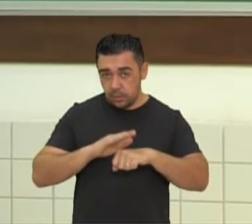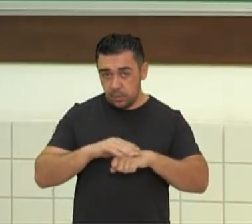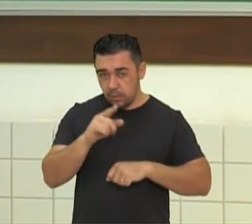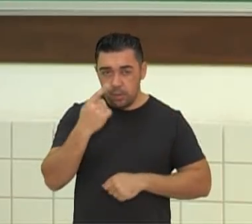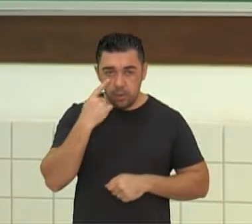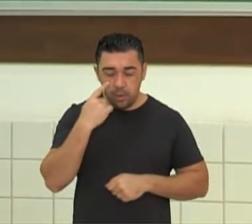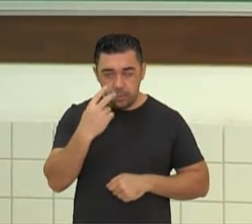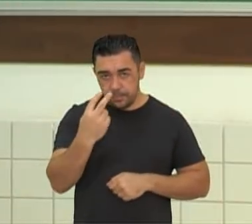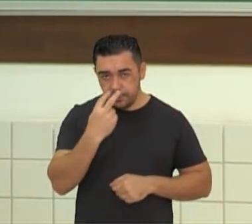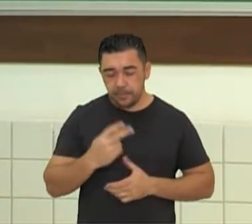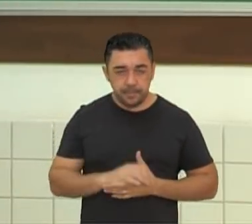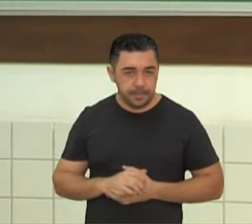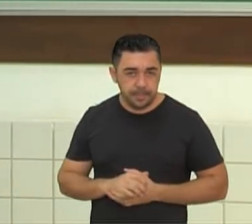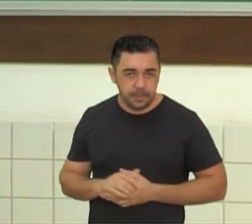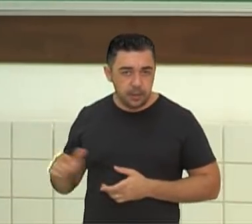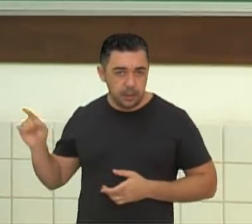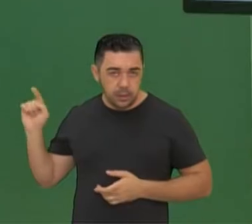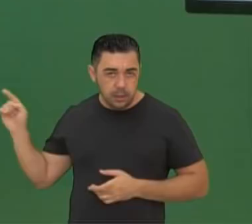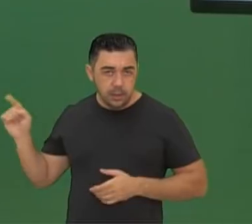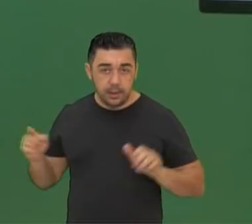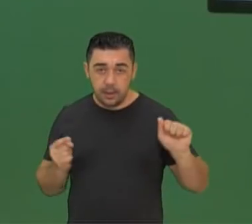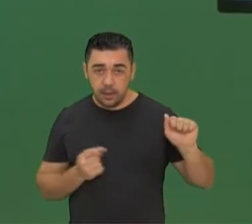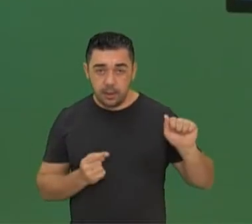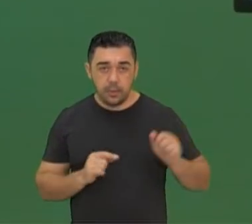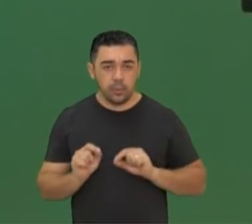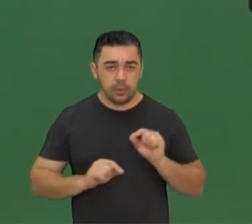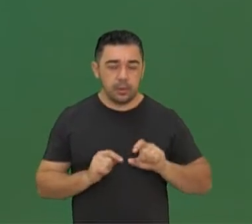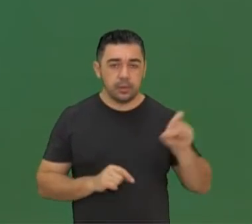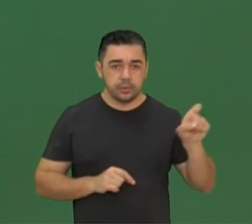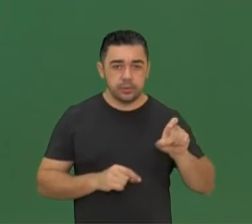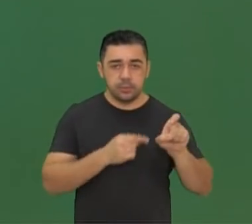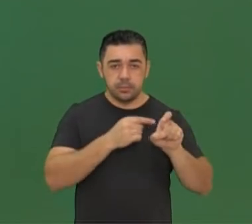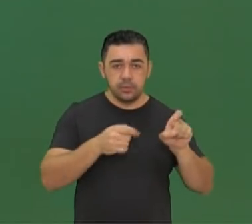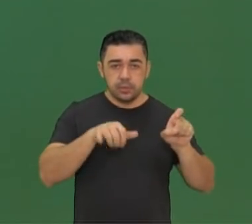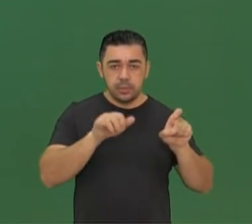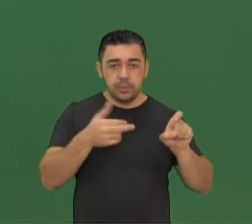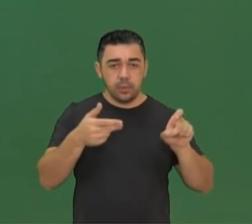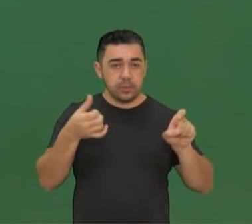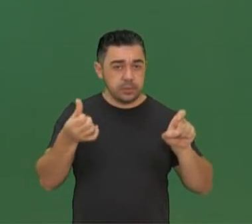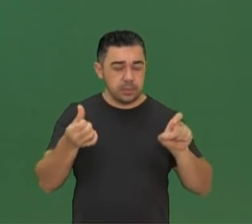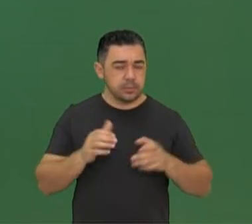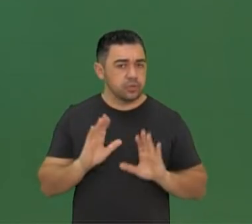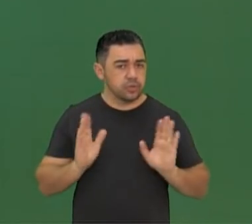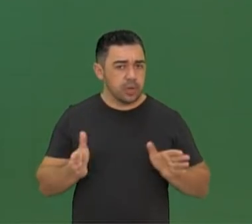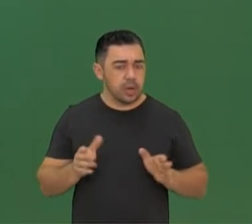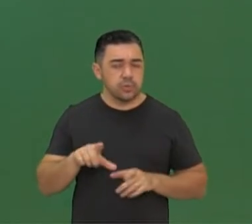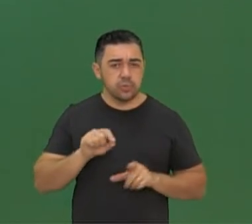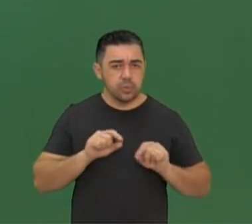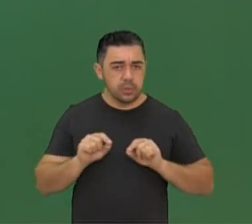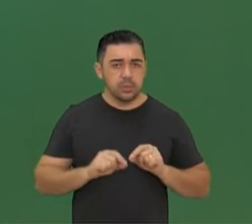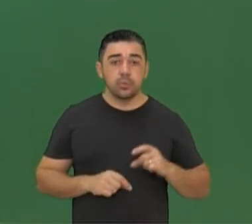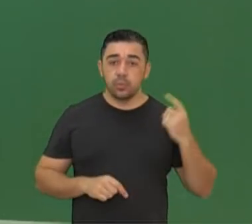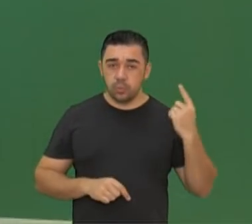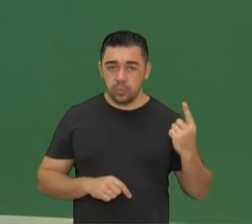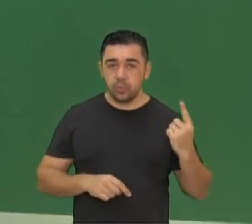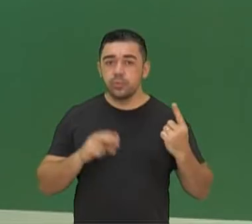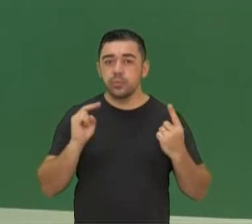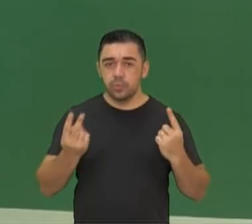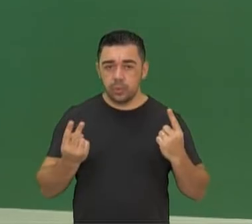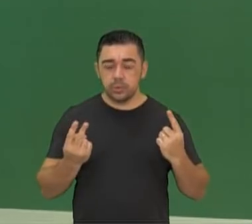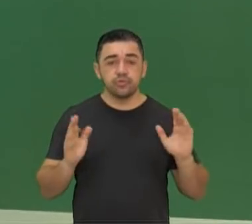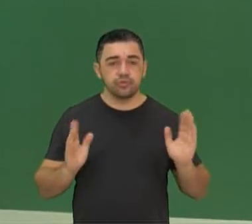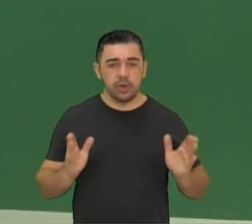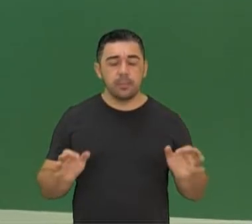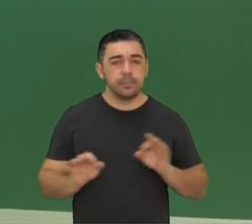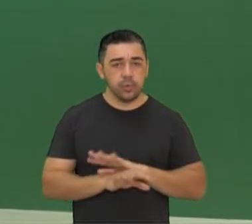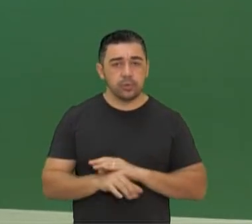olhadinha lá comigo. A equação que eu tenho na letra A é x menos y igual a 6. Eu já escolhi dois valores, o 1 e o 2.